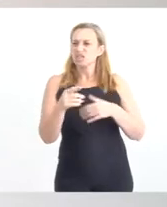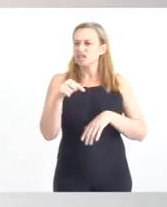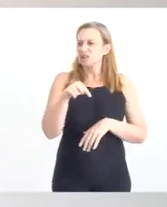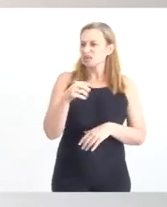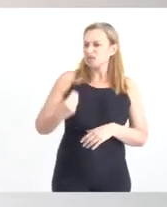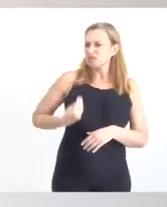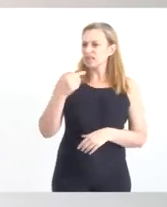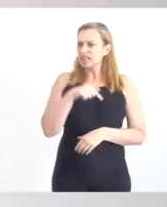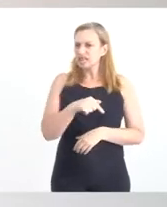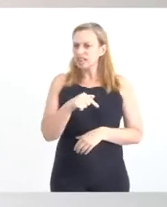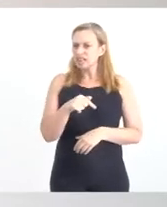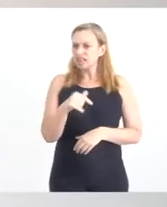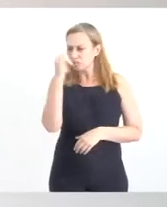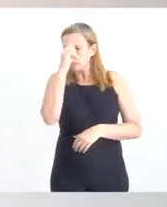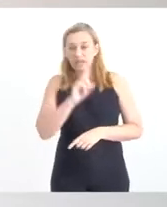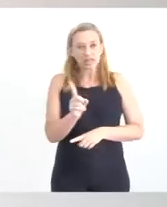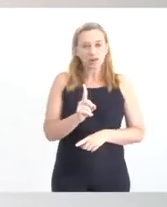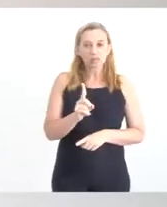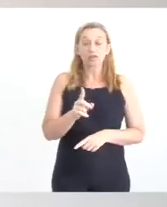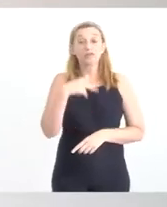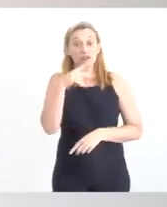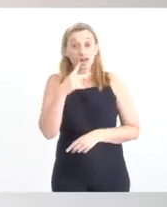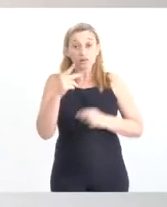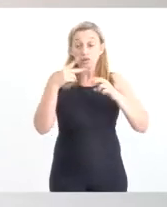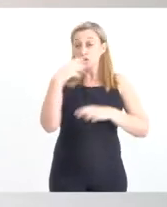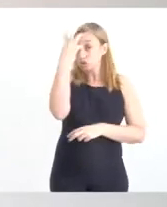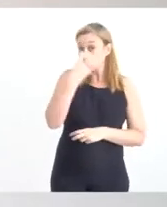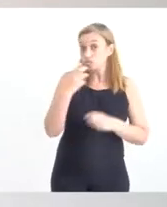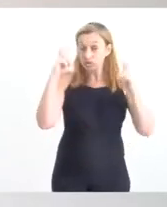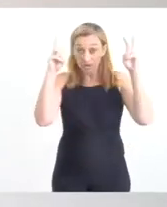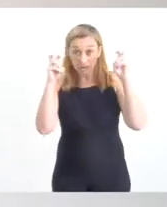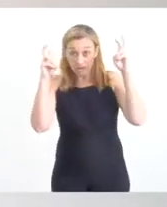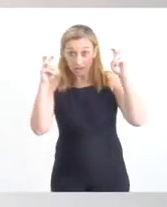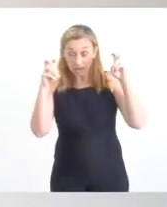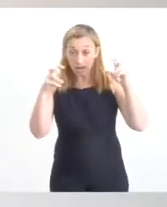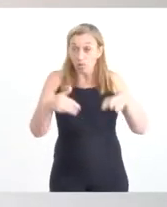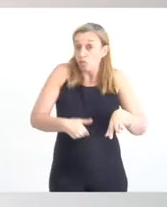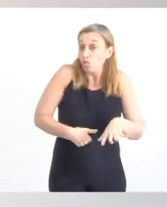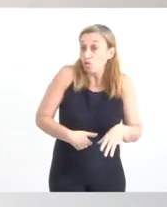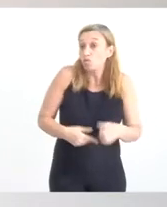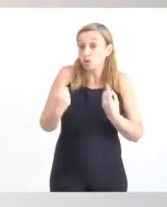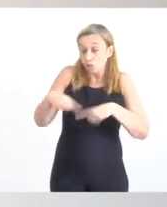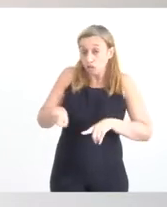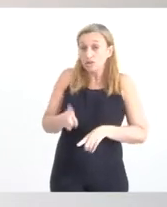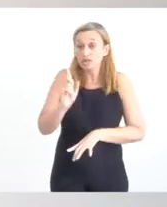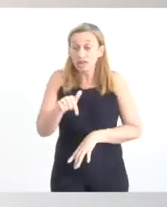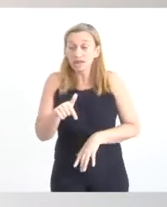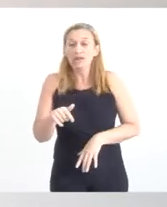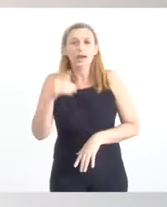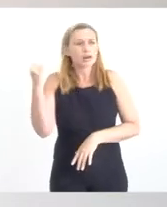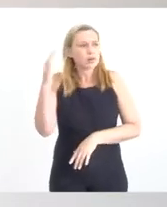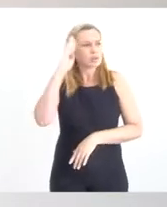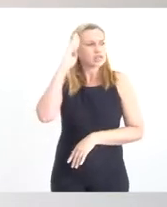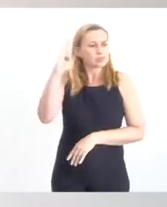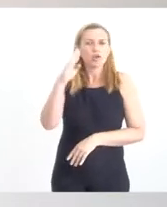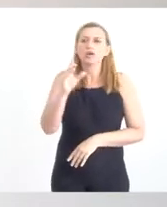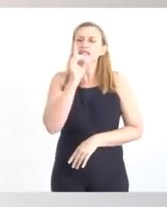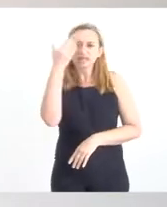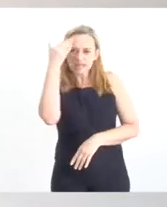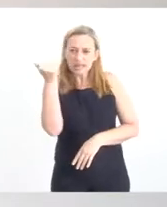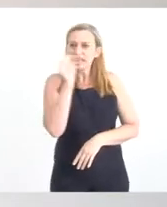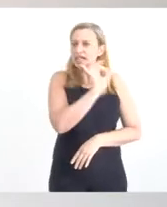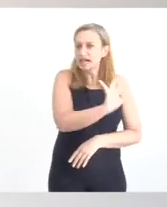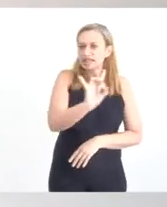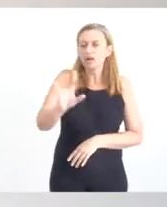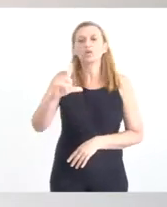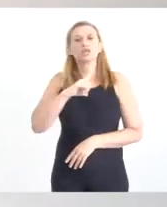ele tá falando de enfrentamento a fome essa é uma pauta que é extremamente prioritária e sei que cada um e cada uma